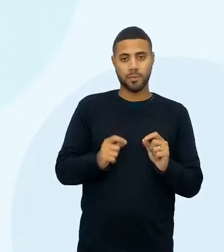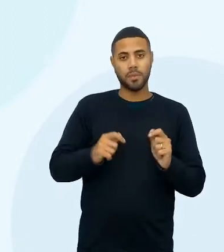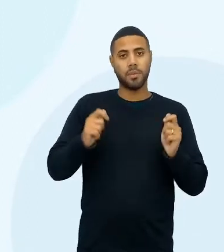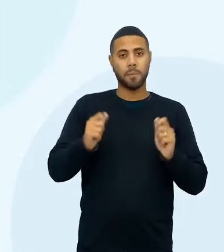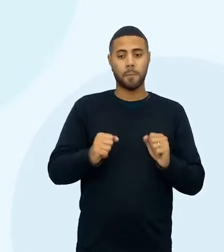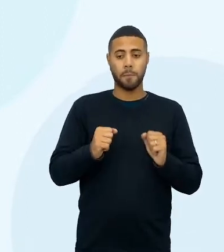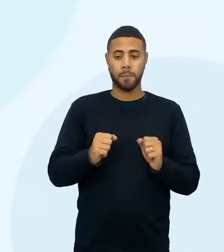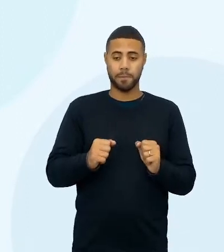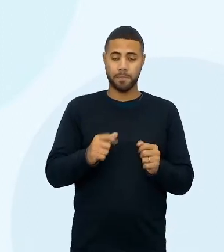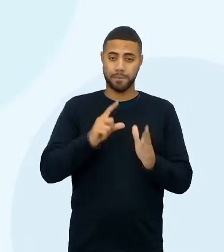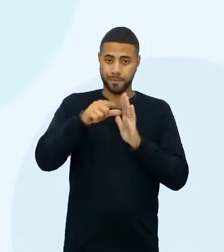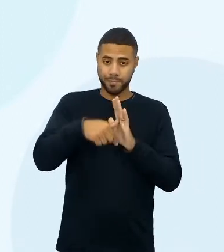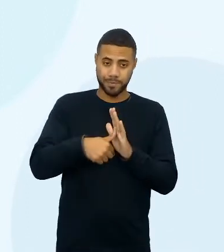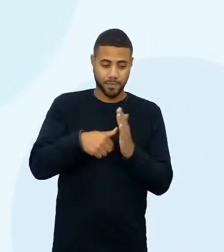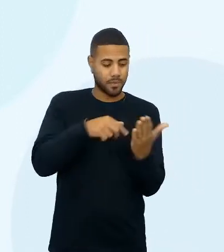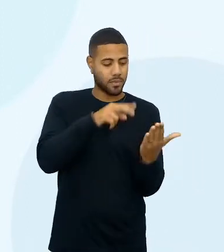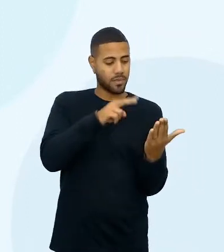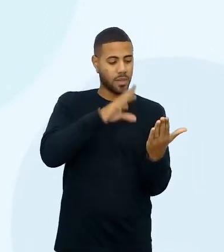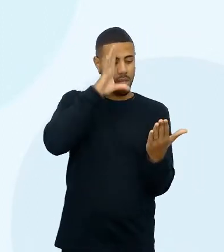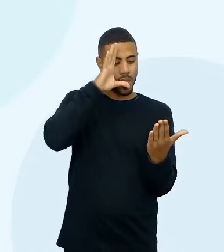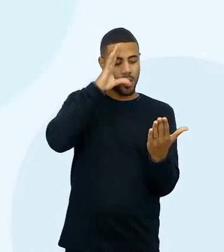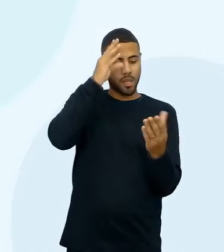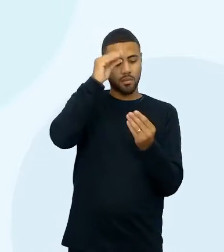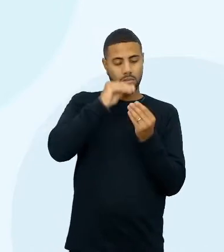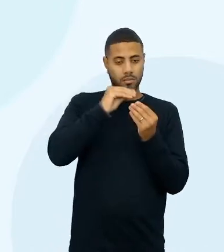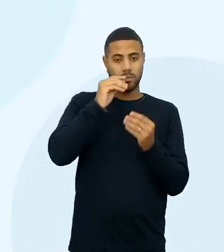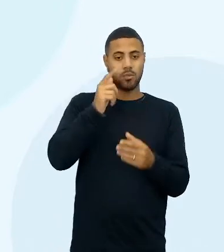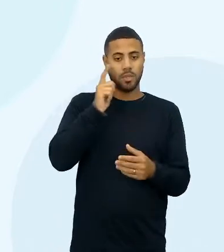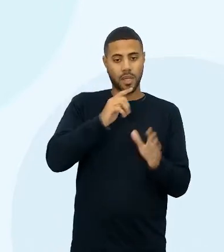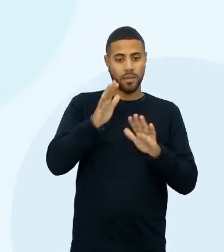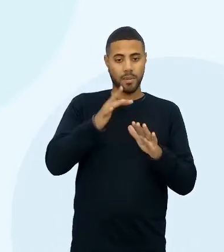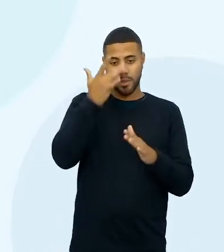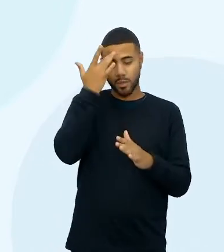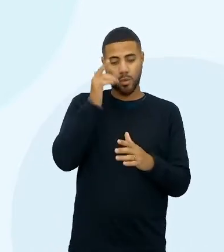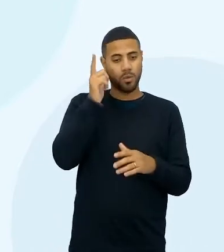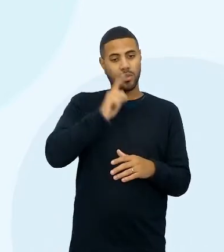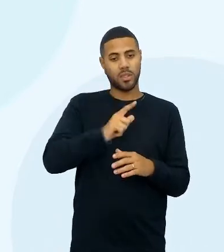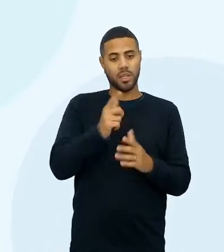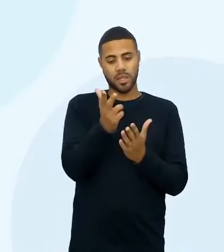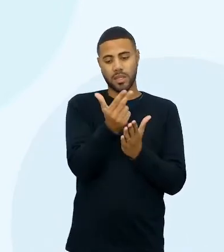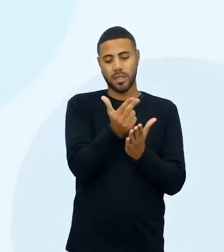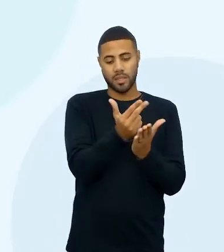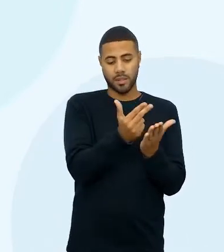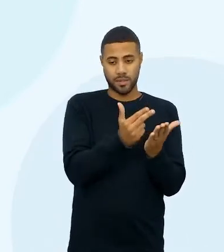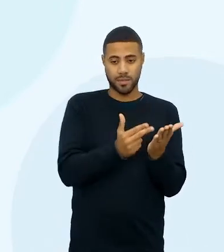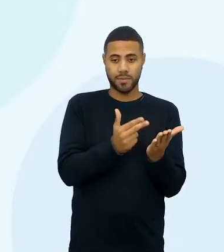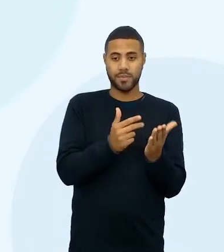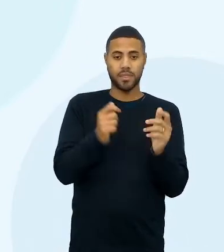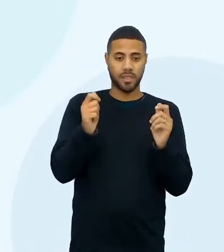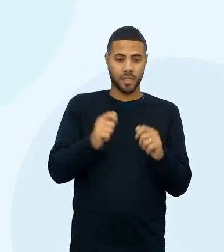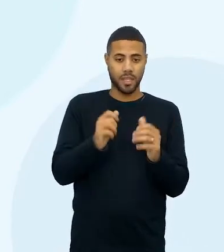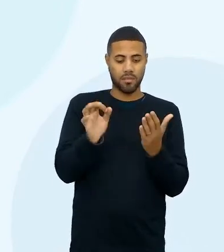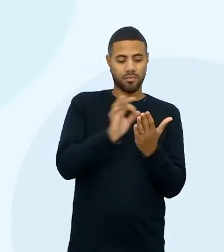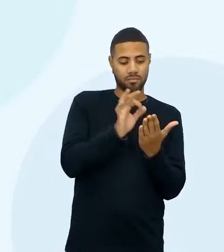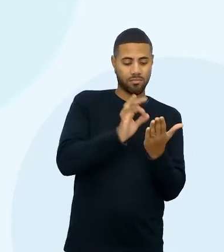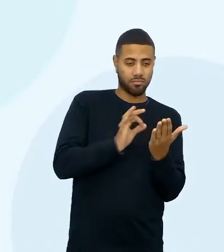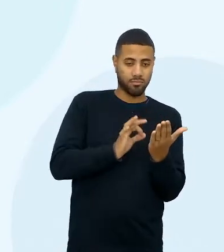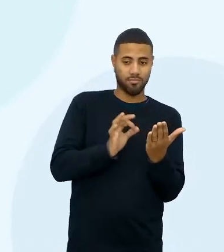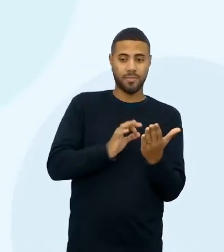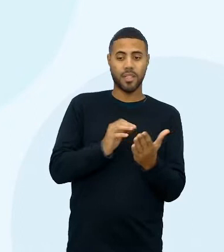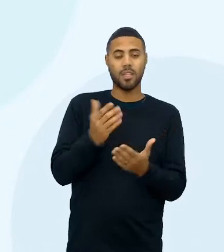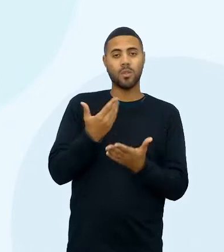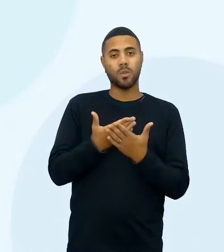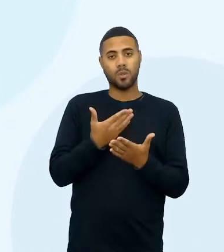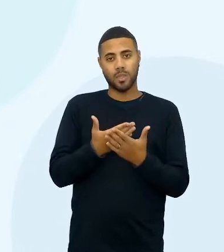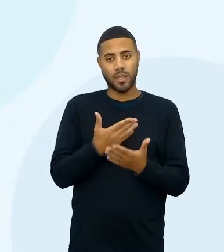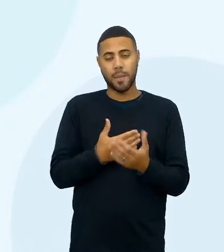Para consultar depois, Faz uns desenhos, tem um pessoal mais talentoso, faz uns desenhos esquemáticos, tudo ajuda a estudar, porque